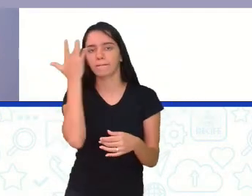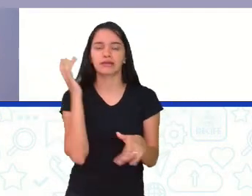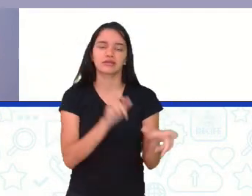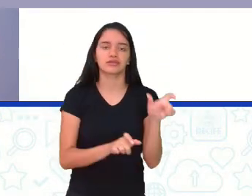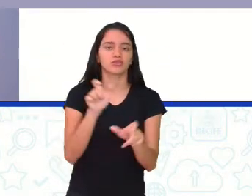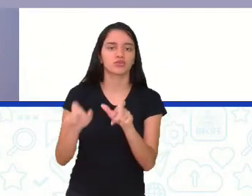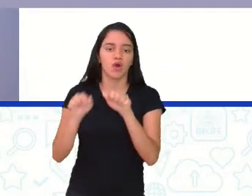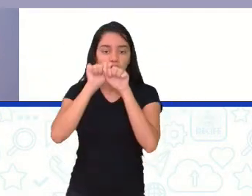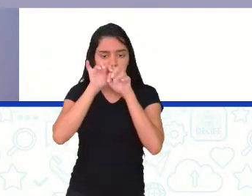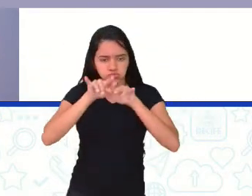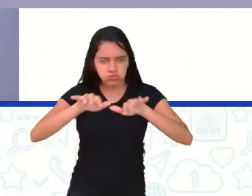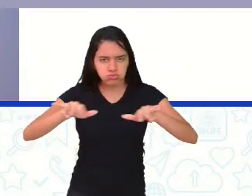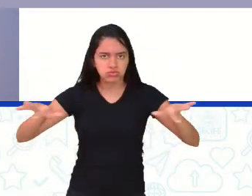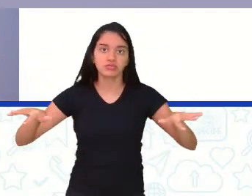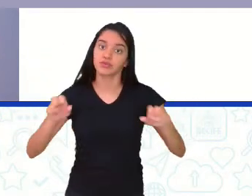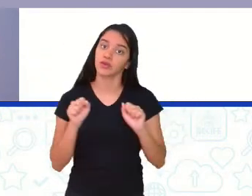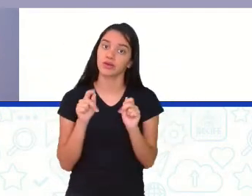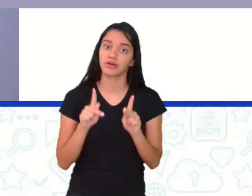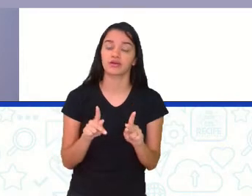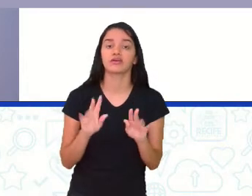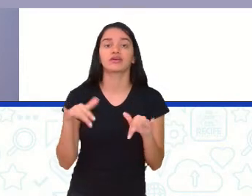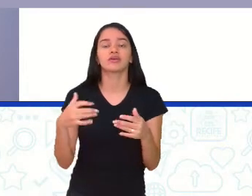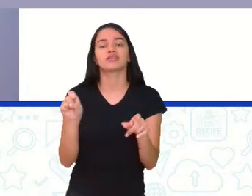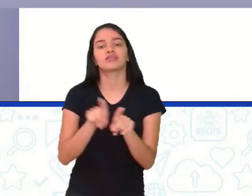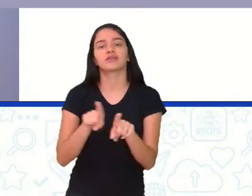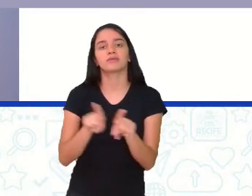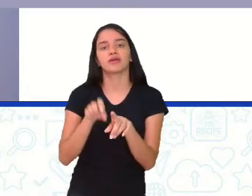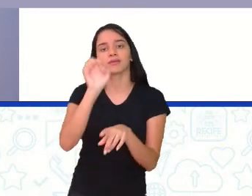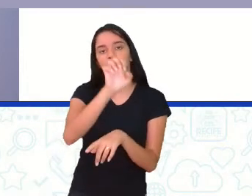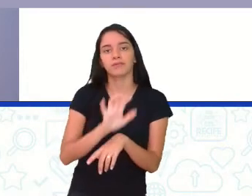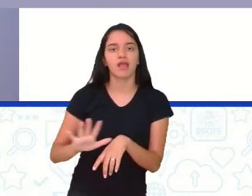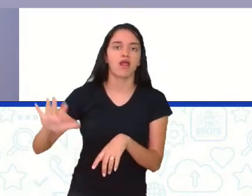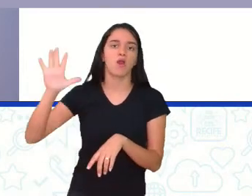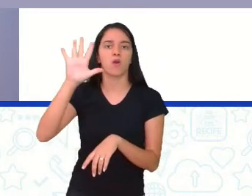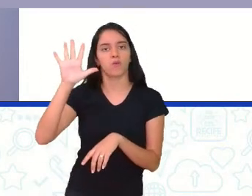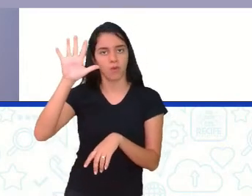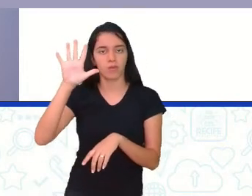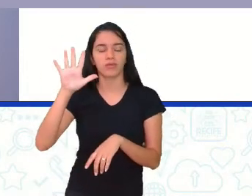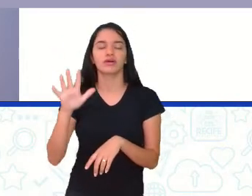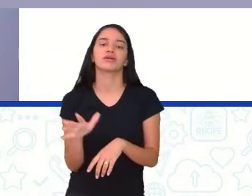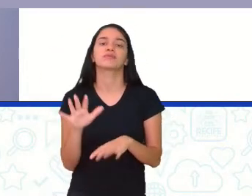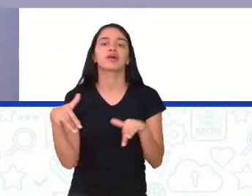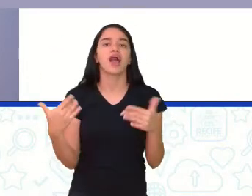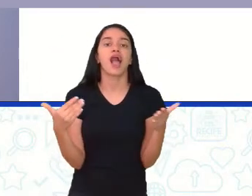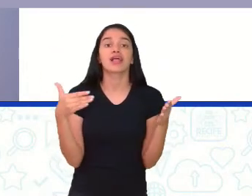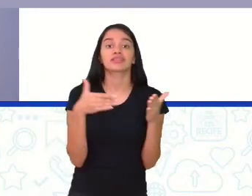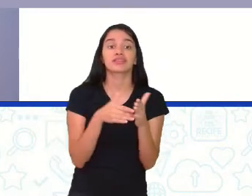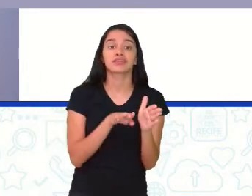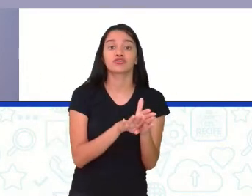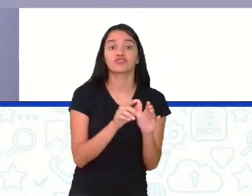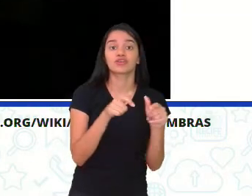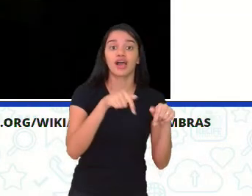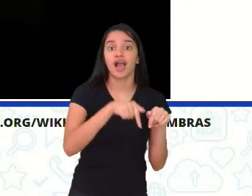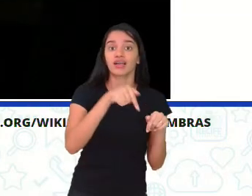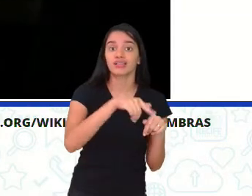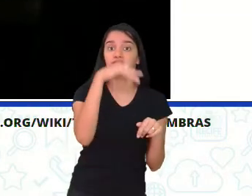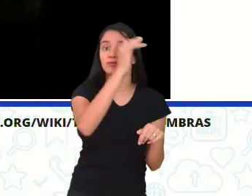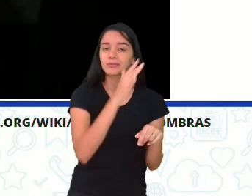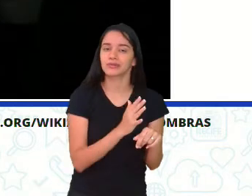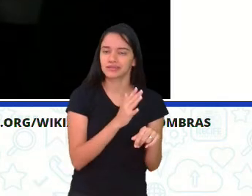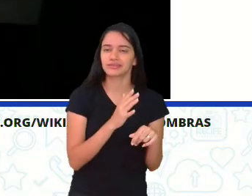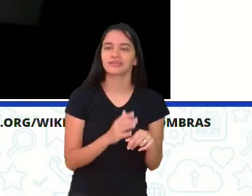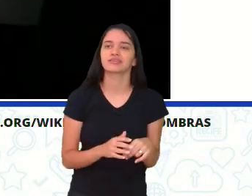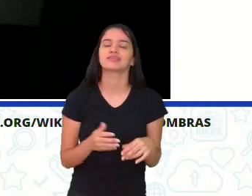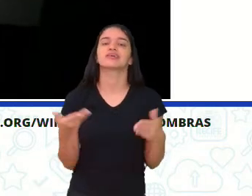que se espalhou, tá, pela Europa, né? Veio do Oriente para a Europa, até chegar ao Brasil, fazendo também muito